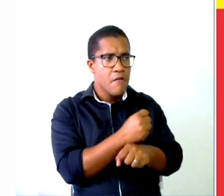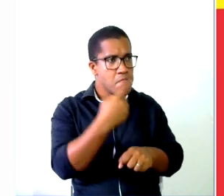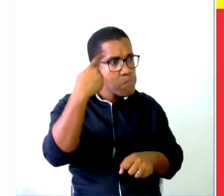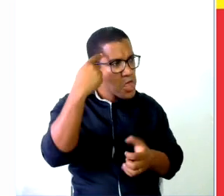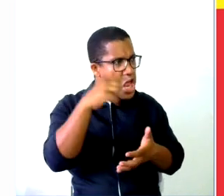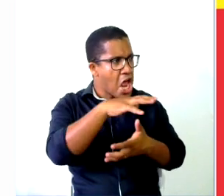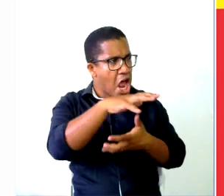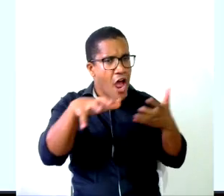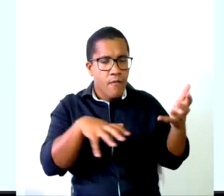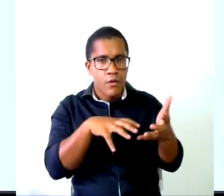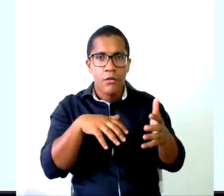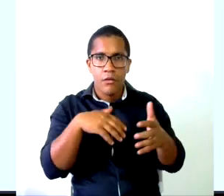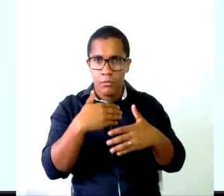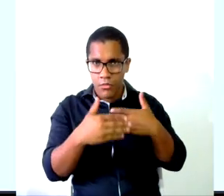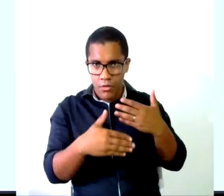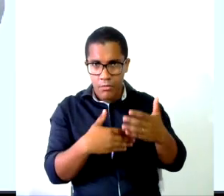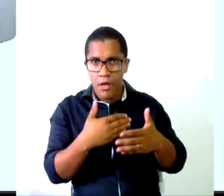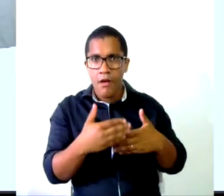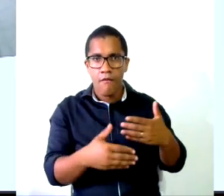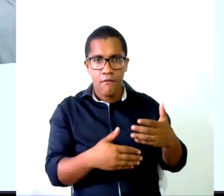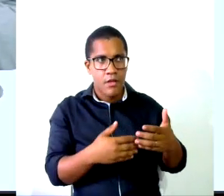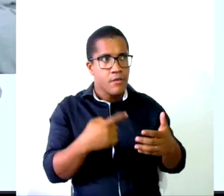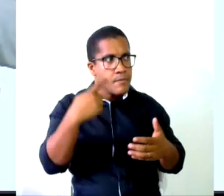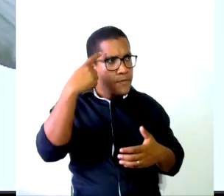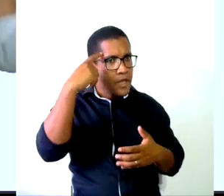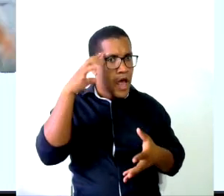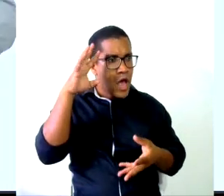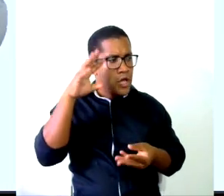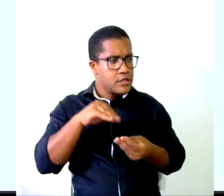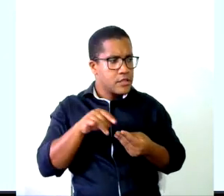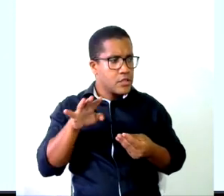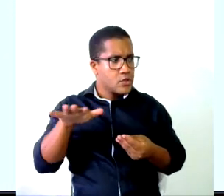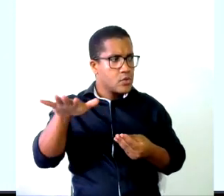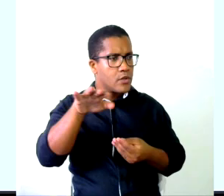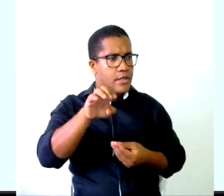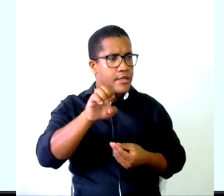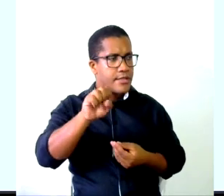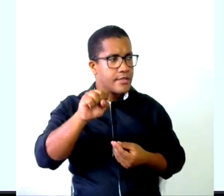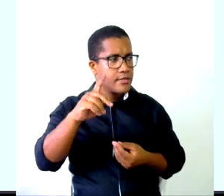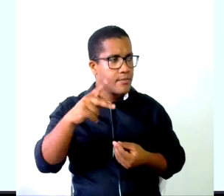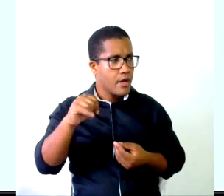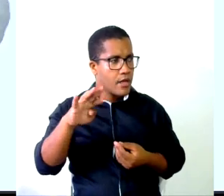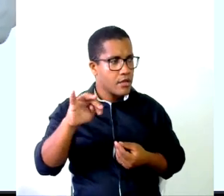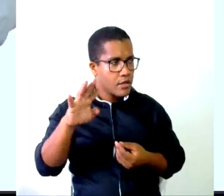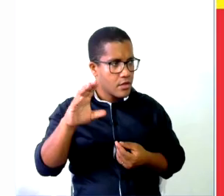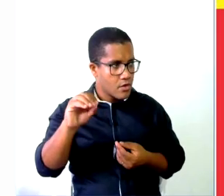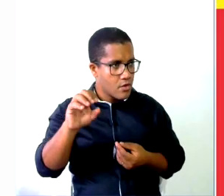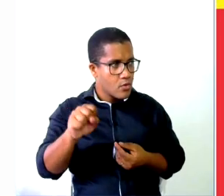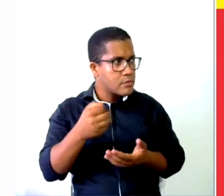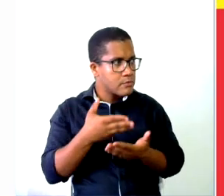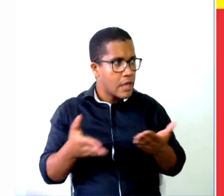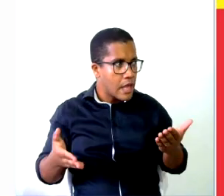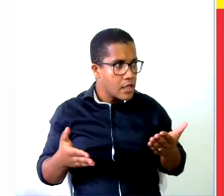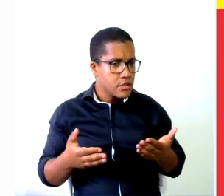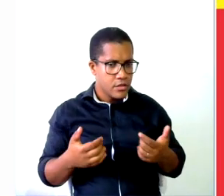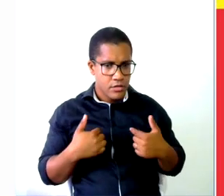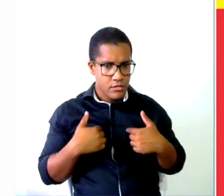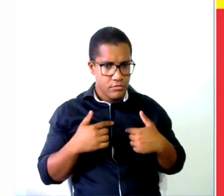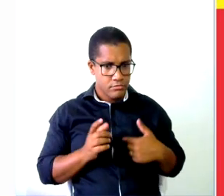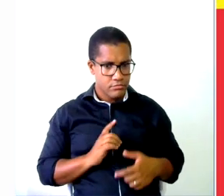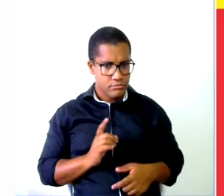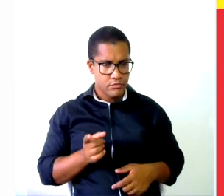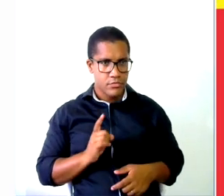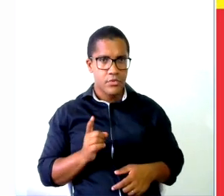maltratados. O escravo da cidade. Qual a diferença do escravo da mina para o escravo da cidade? O escravo da